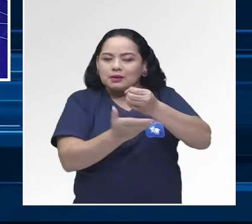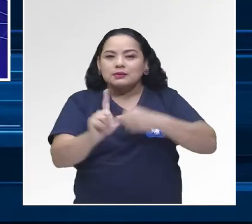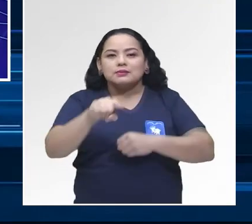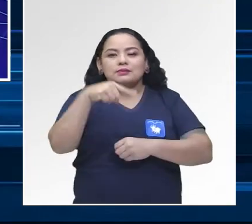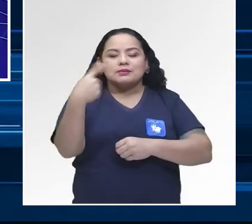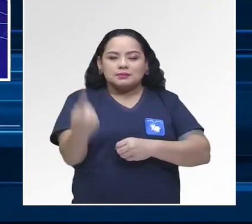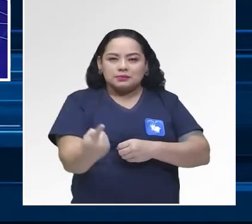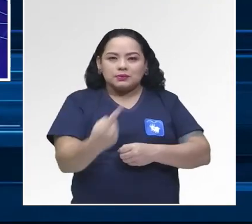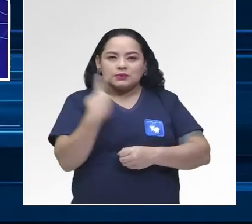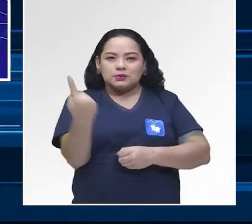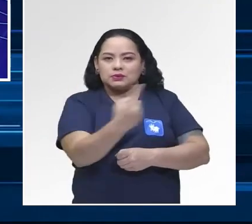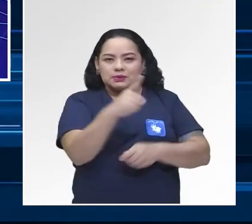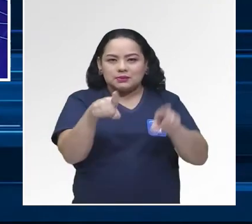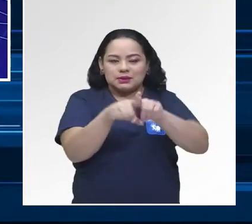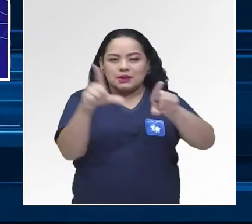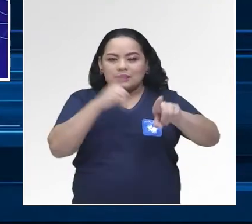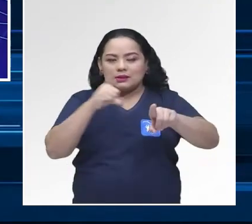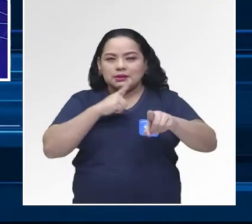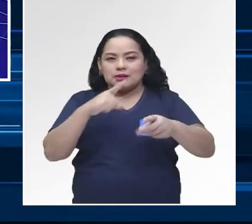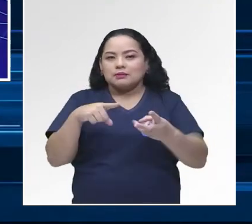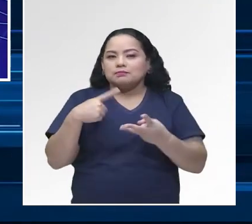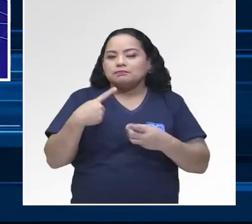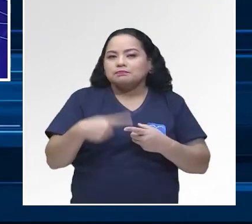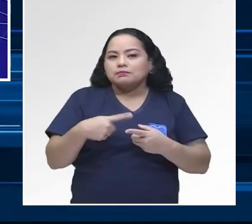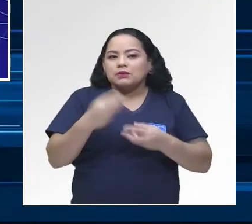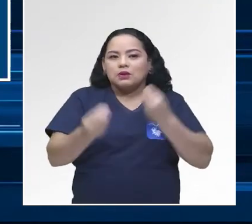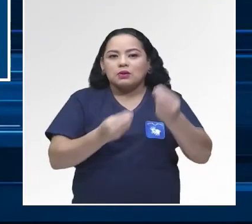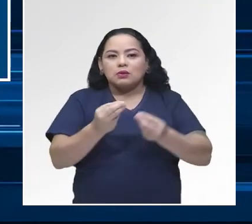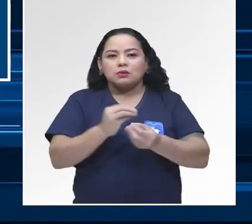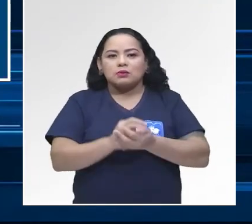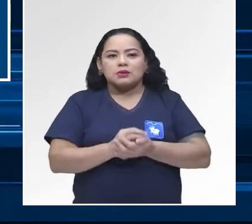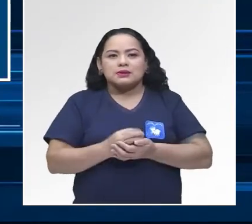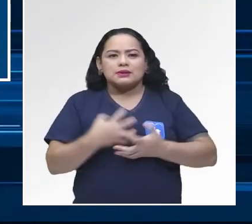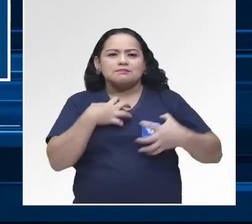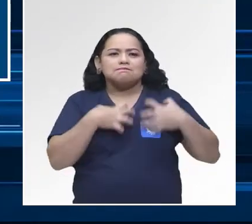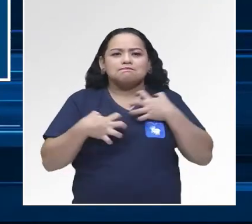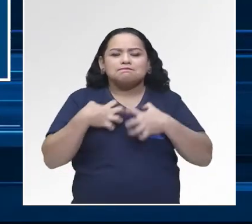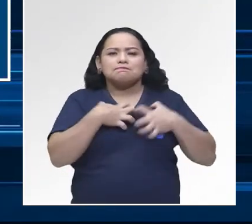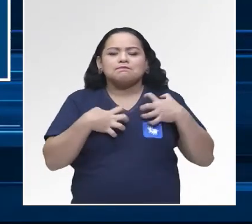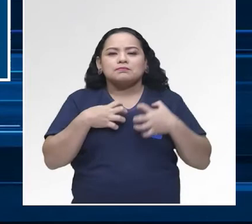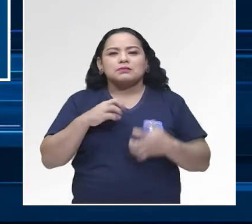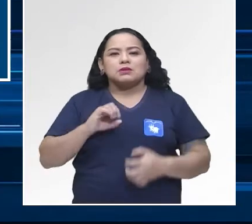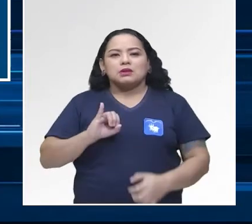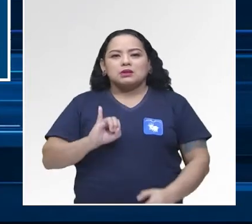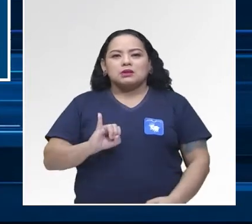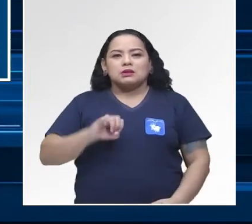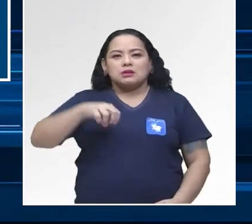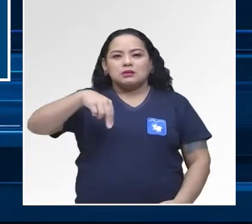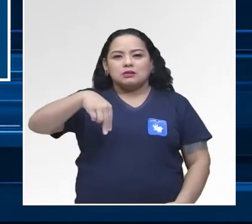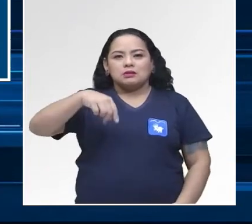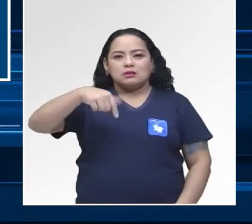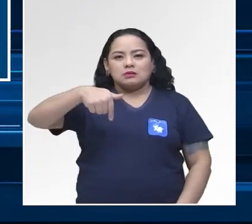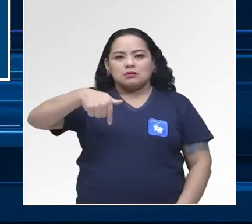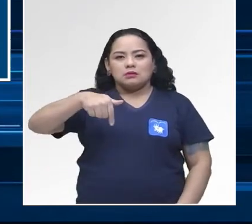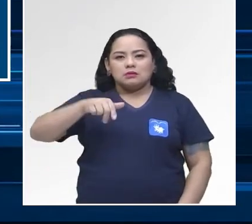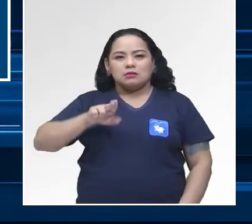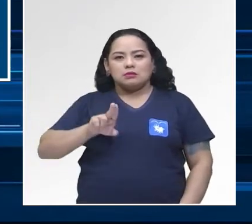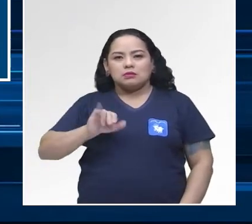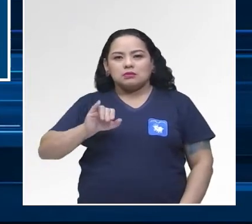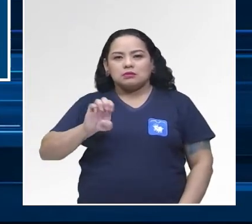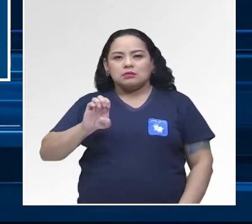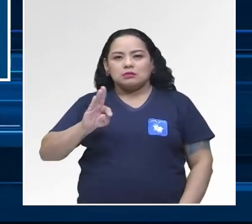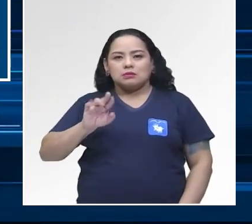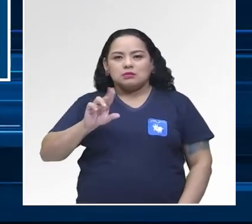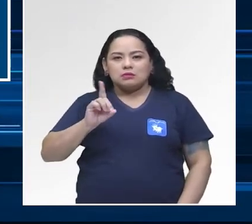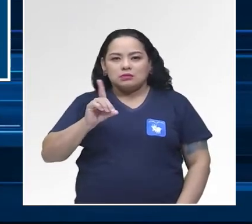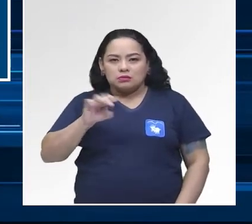Depois nós temos também a questão da inquietude. O que é isso, né? Vão anotando essas palavrinhas